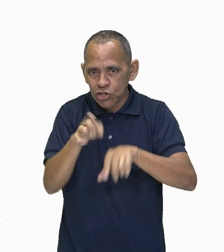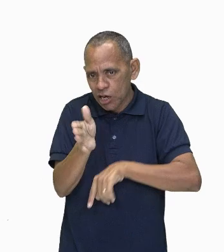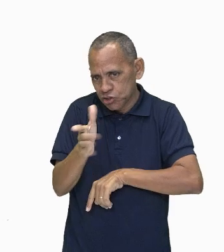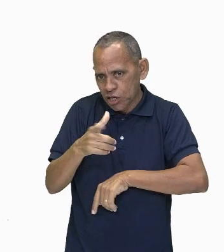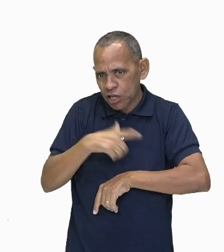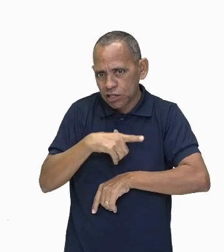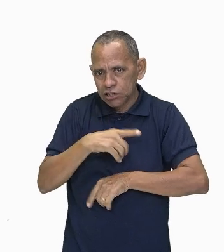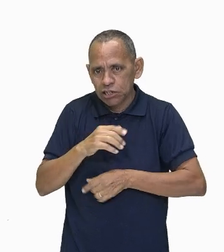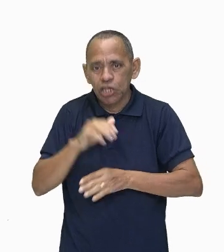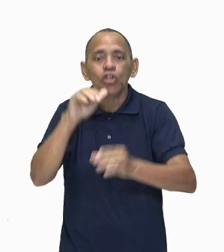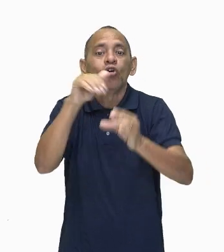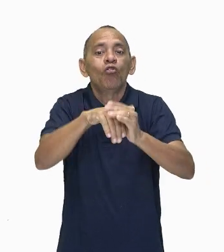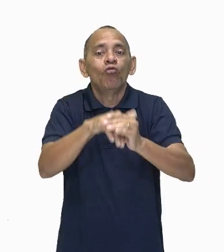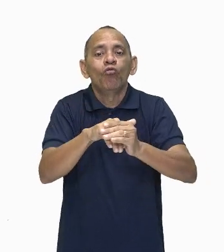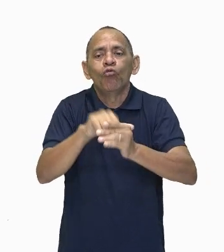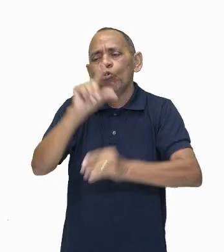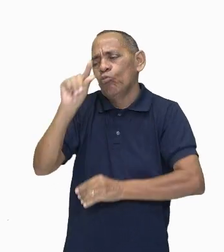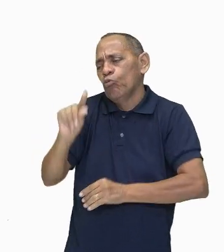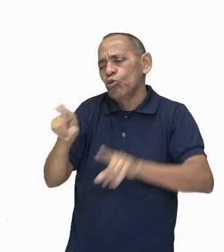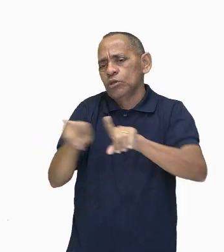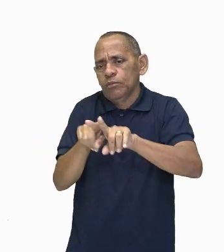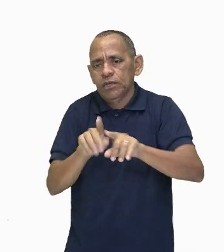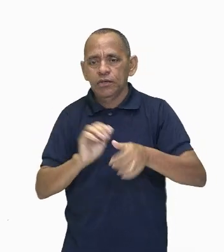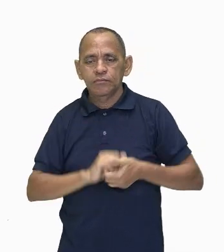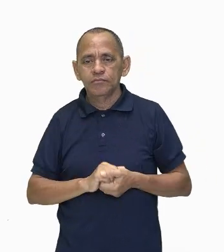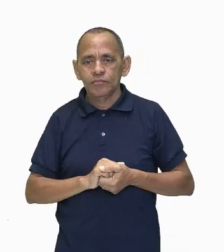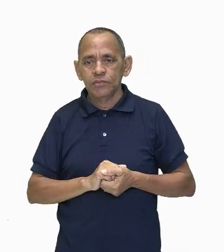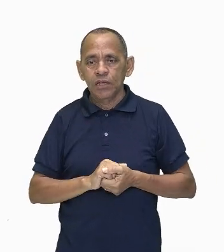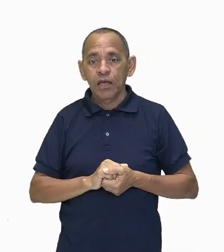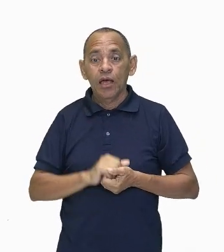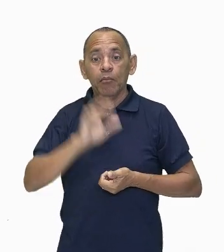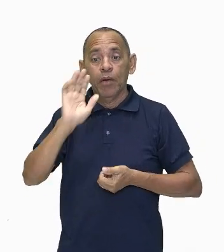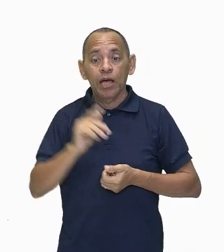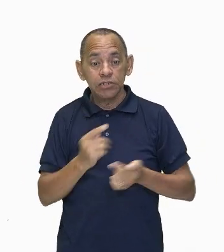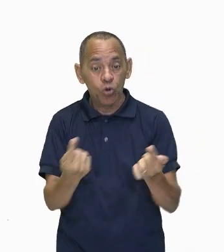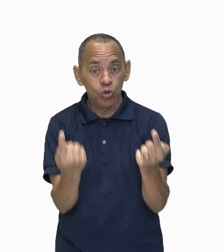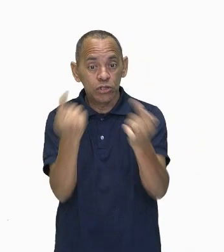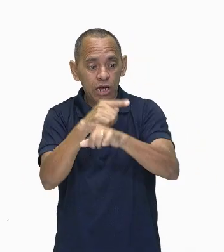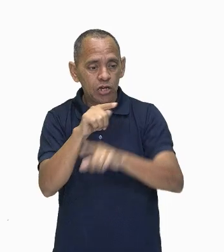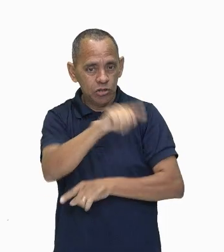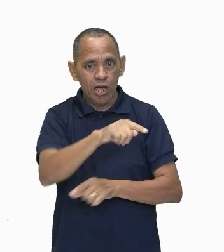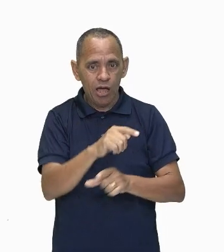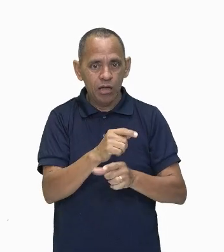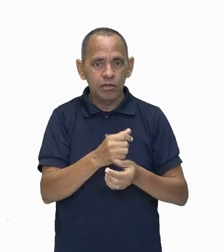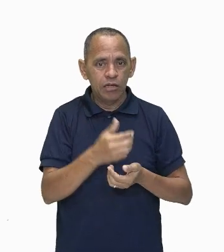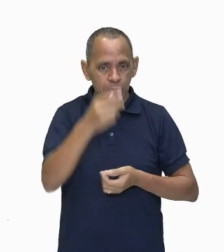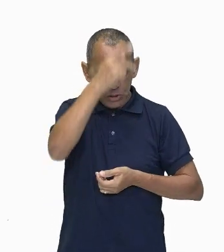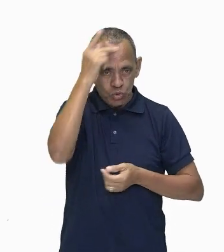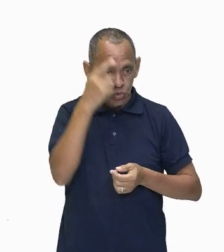voto bem baixo, né? Em contrapartida, outro candidato lá em azul começou fraco, né? Começou